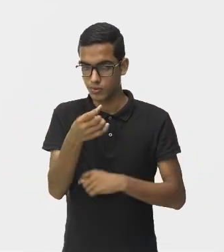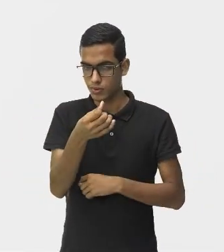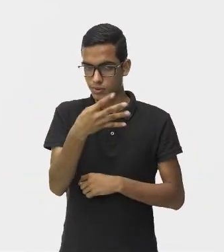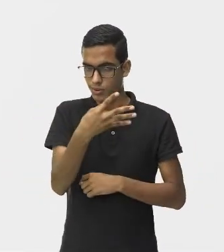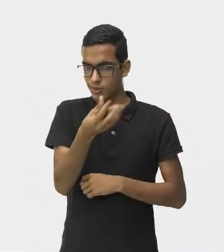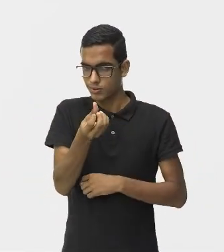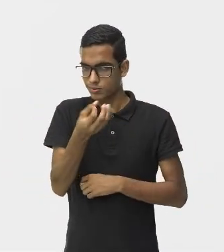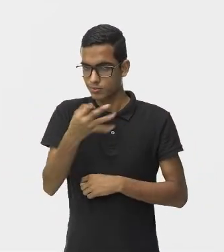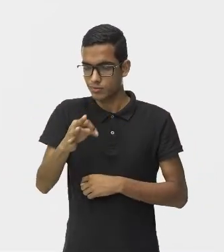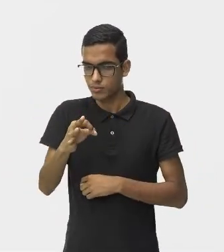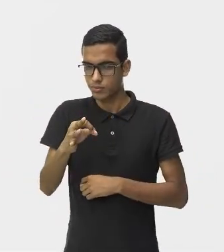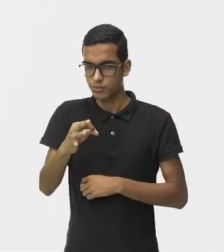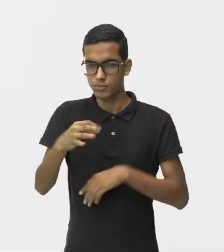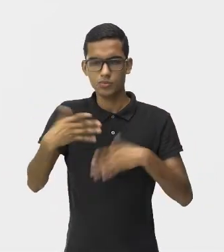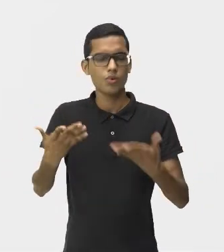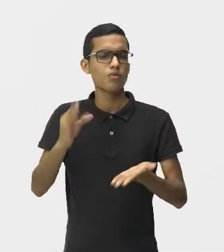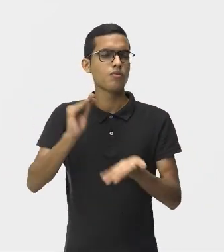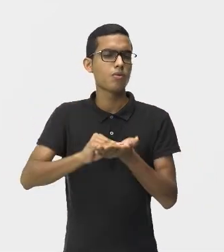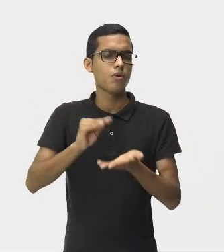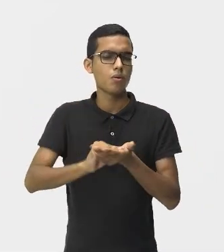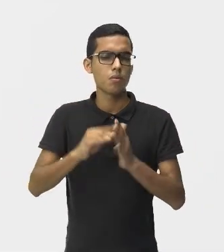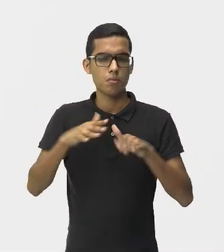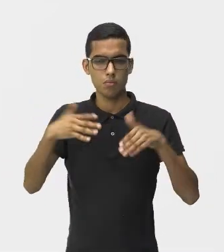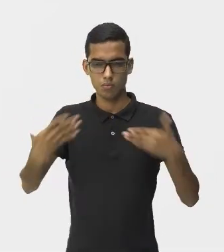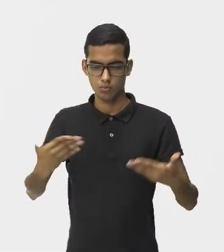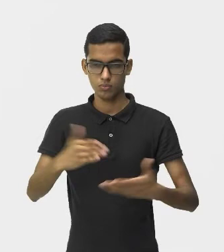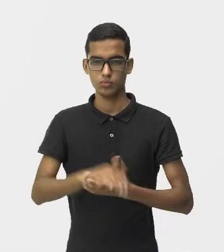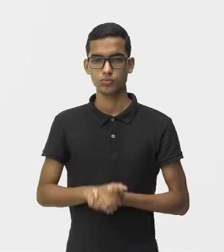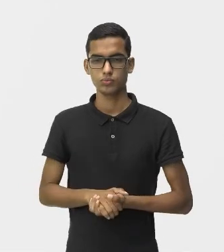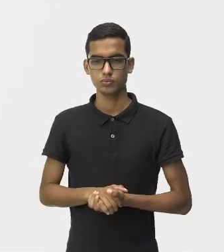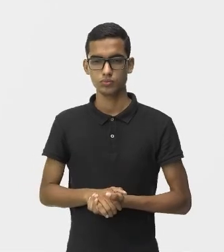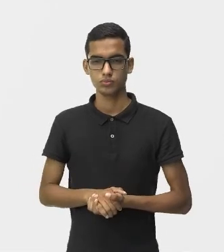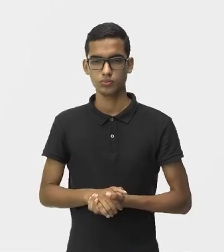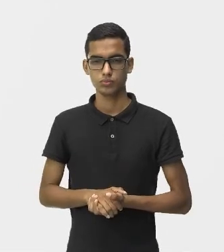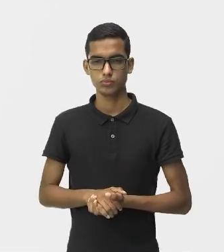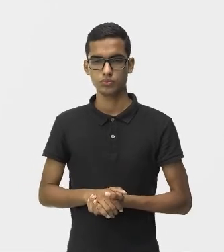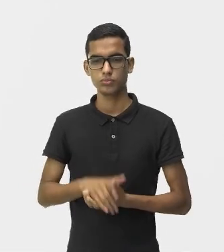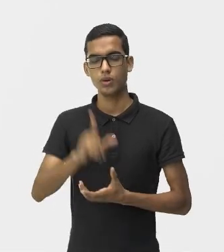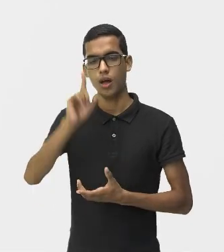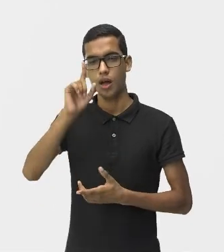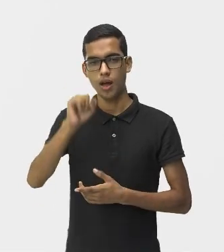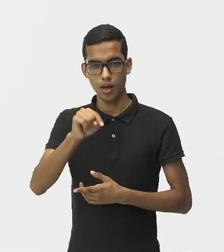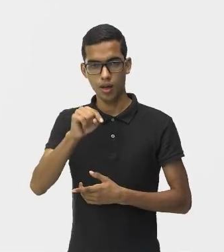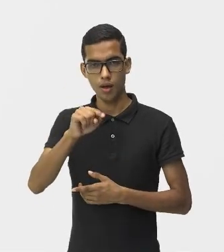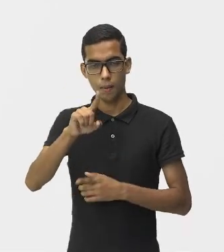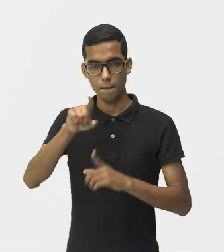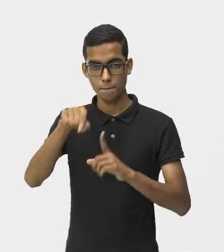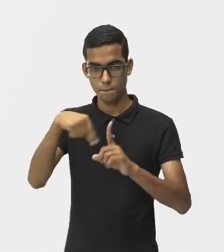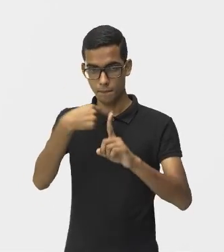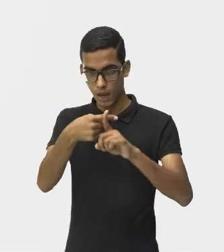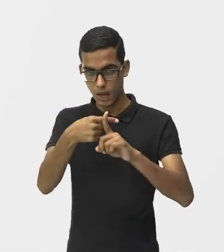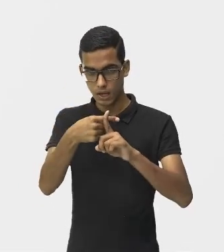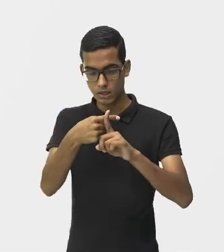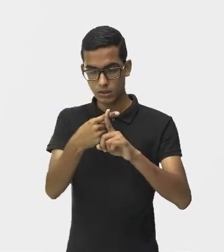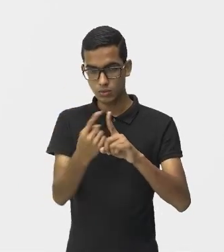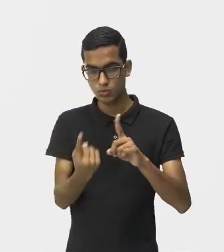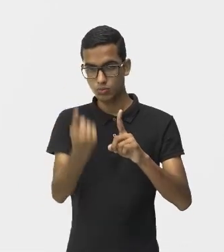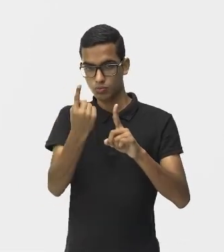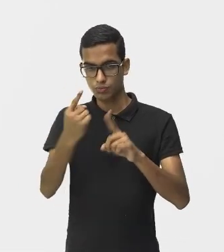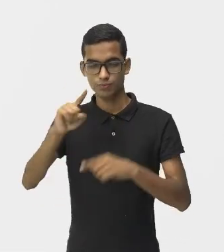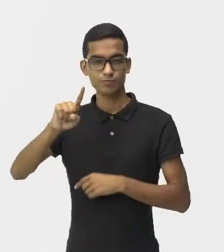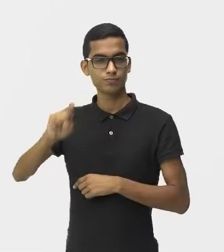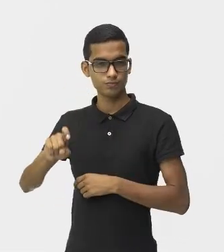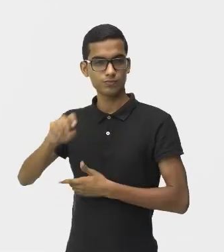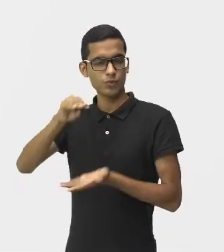46, né? Então, qual é o cromossomo que está faltando? No caso, é mais um X que deveria estar aqui, né? Então, ele tem a